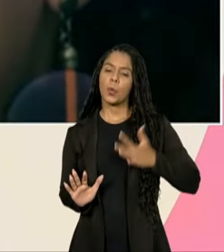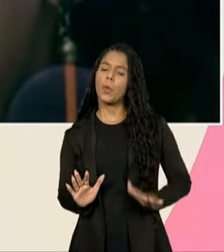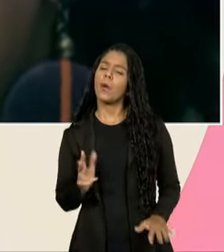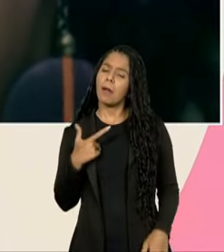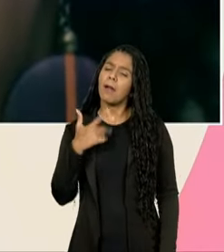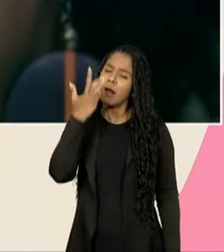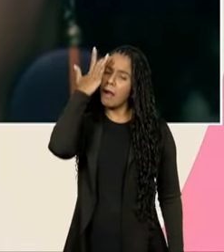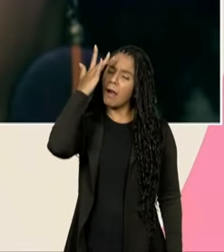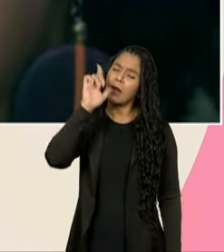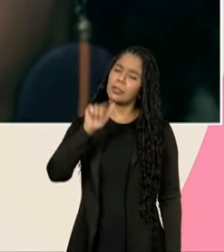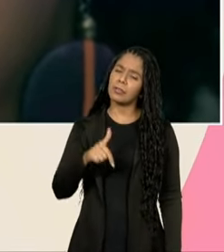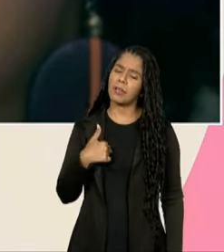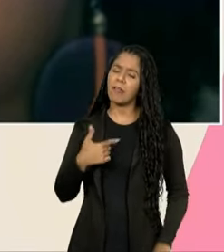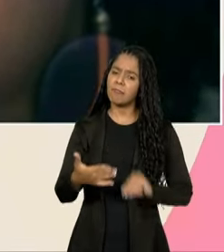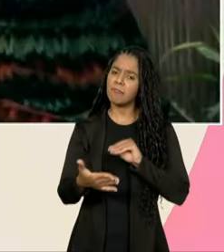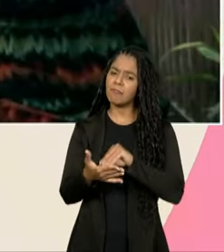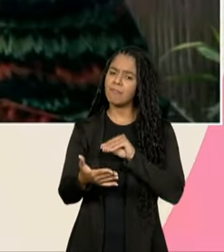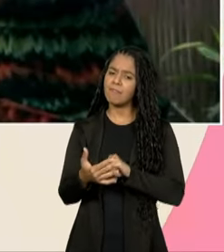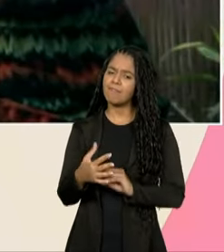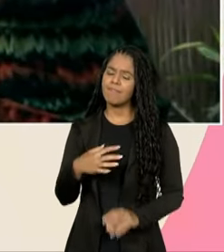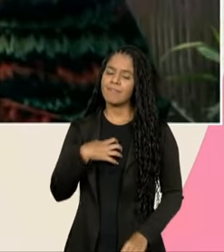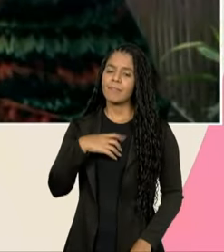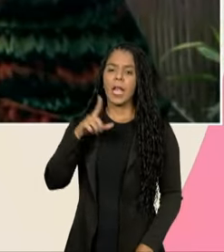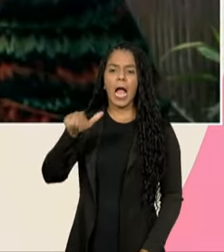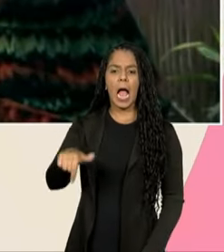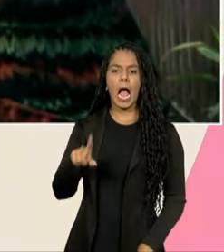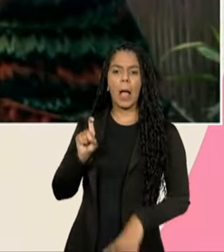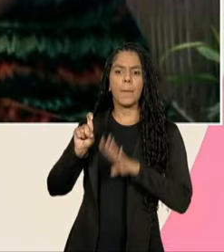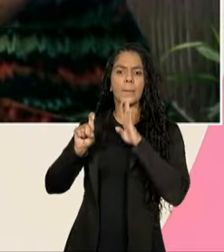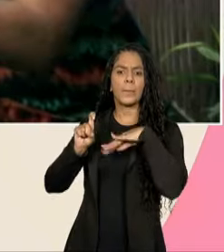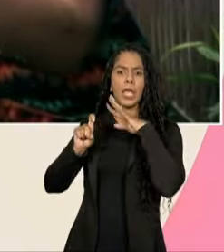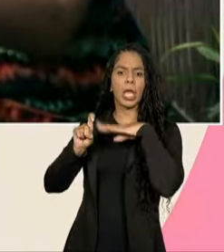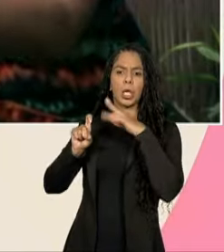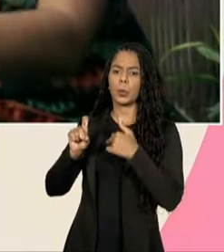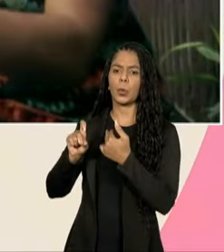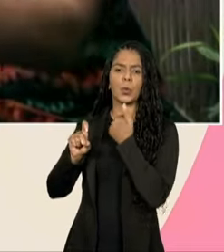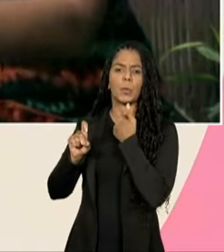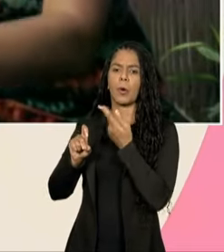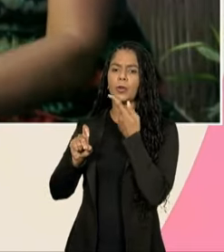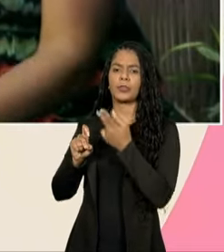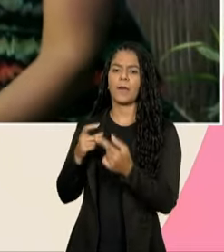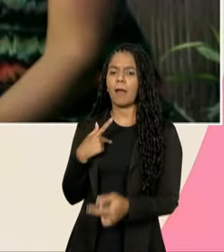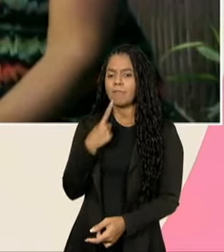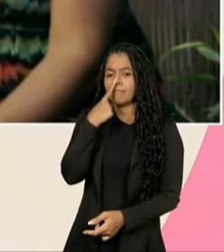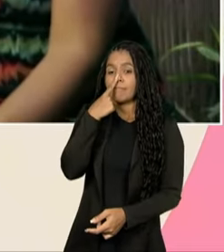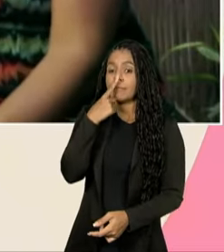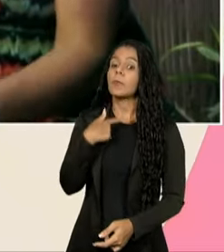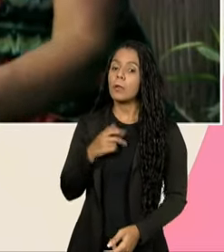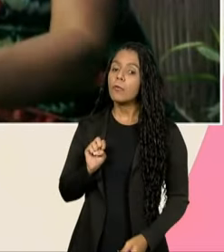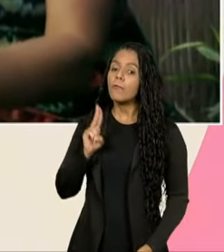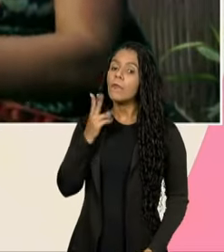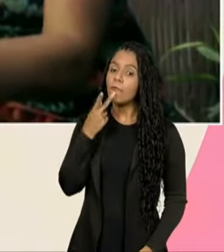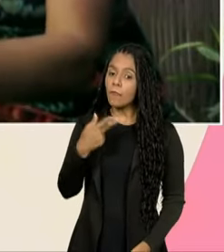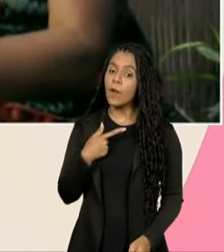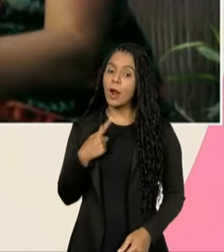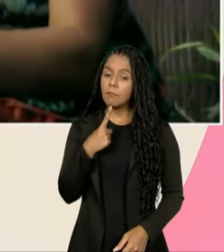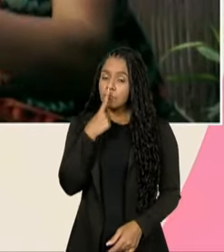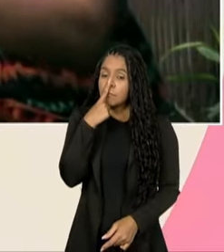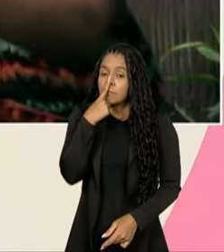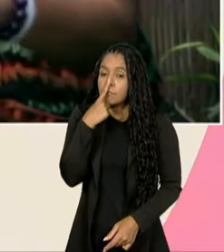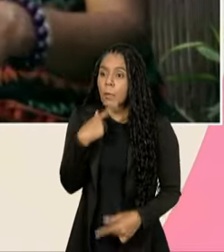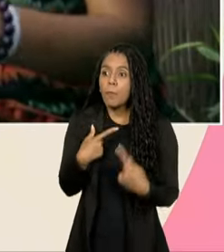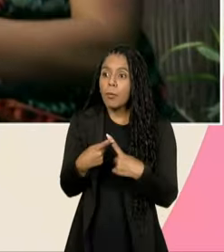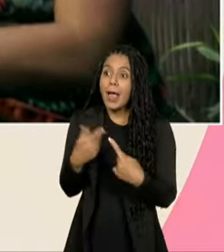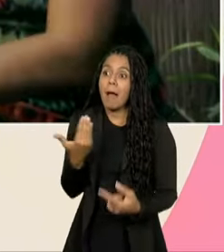mas eu acho que é uma insensibilidade, assim. Ah, ela virou um mito, então não se pode falar dela com intimidade. Desculpa, eu vou falar dela com intimidade o resto da minha vida. É